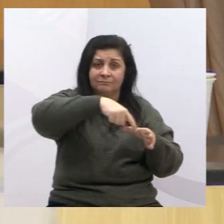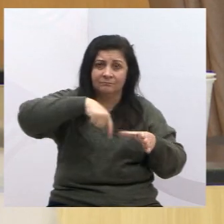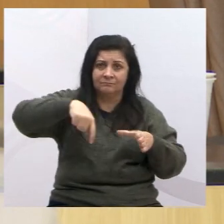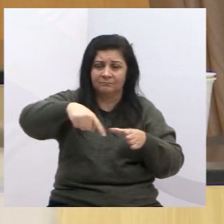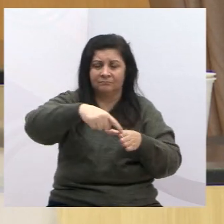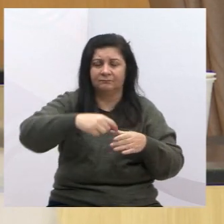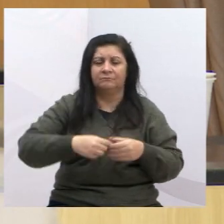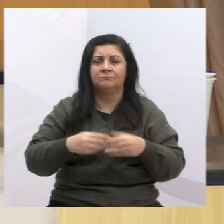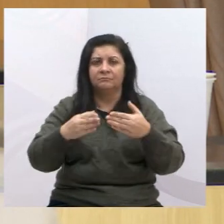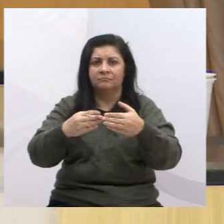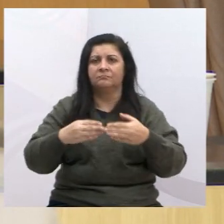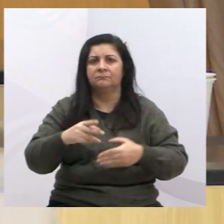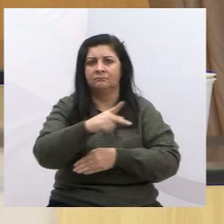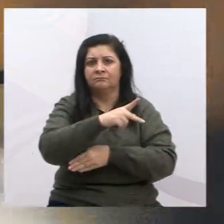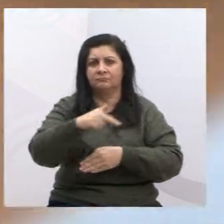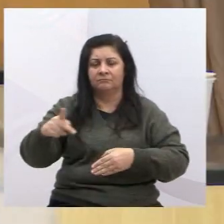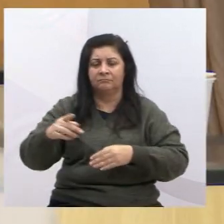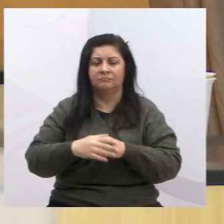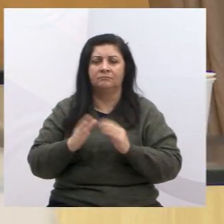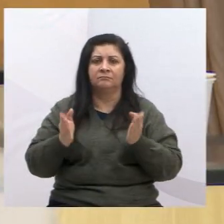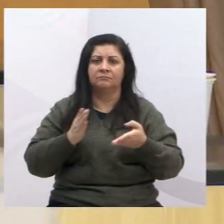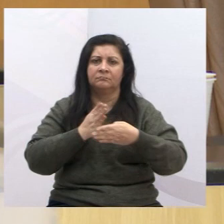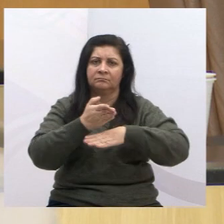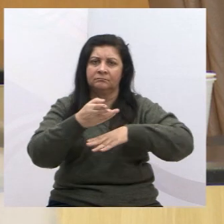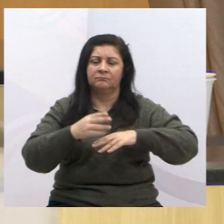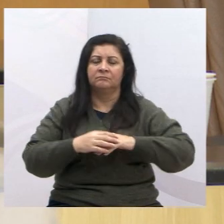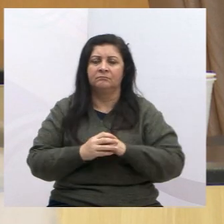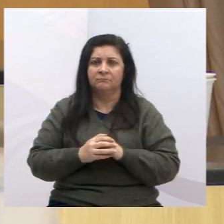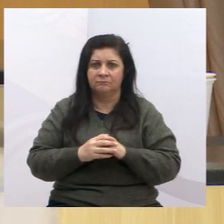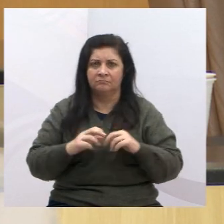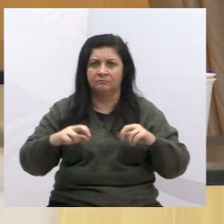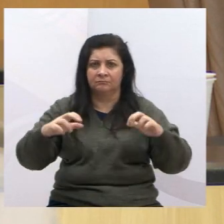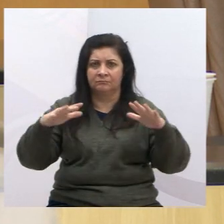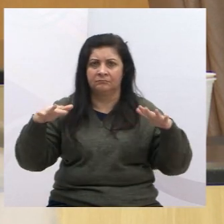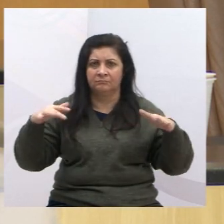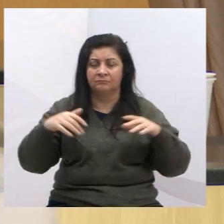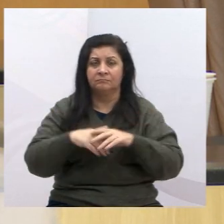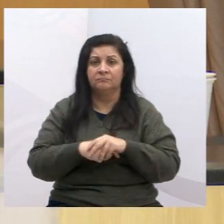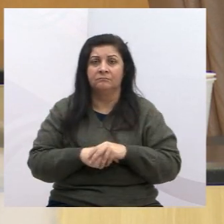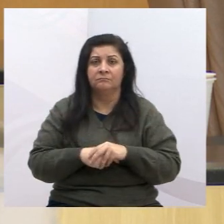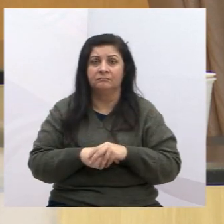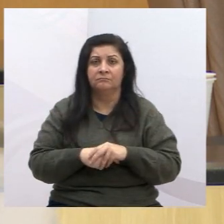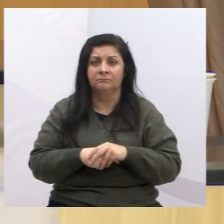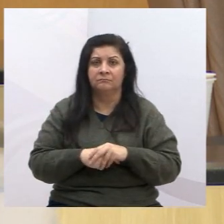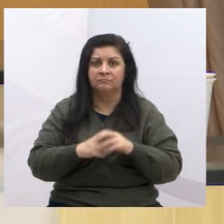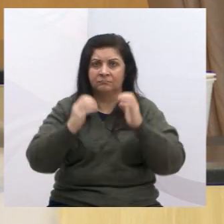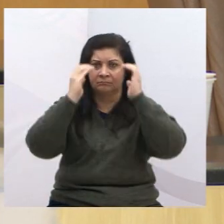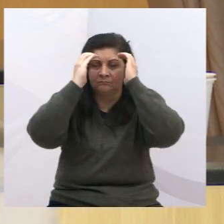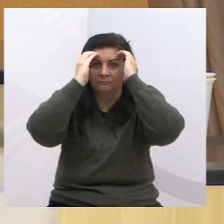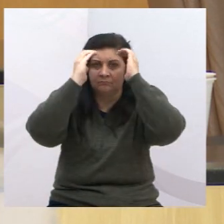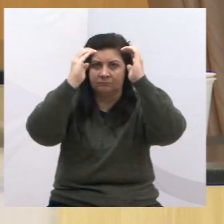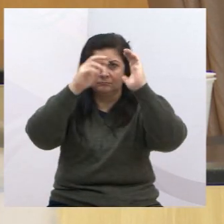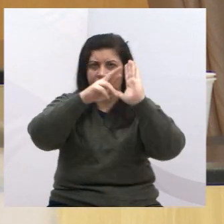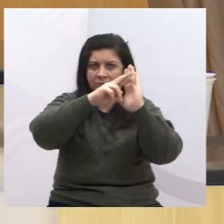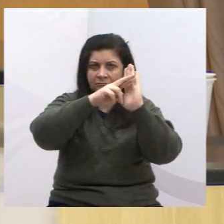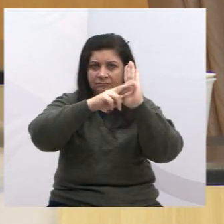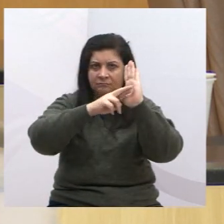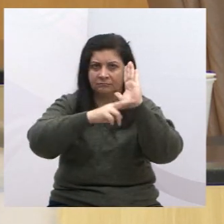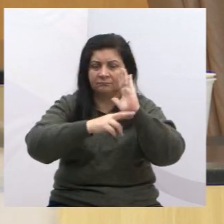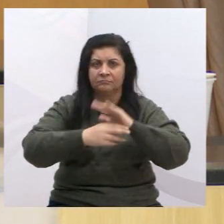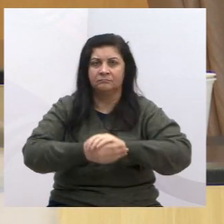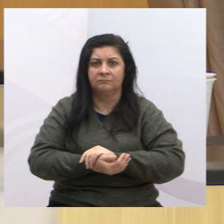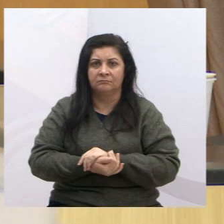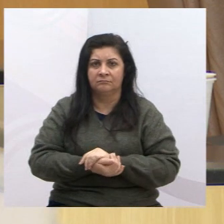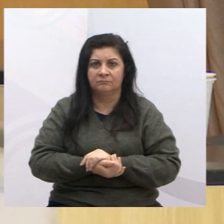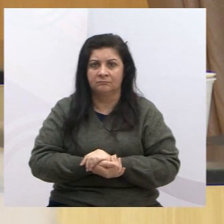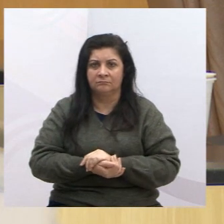presidente desta casa, ouvido e aprovado pelo Egrégio Plenário, cumpridas as formalidades